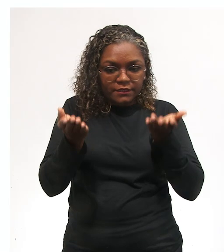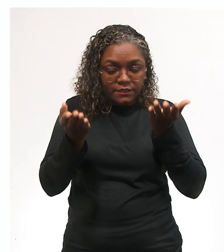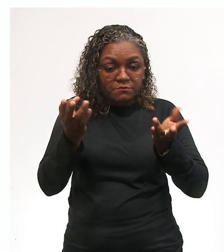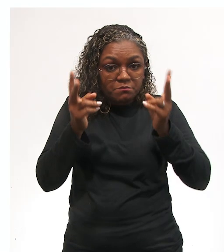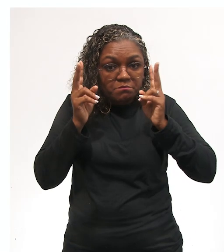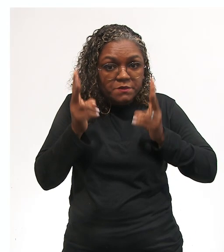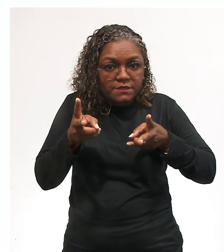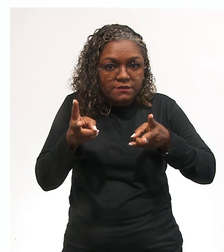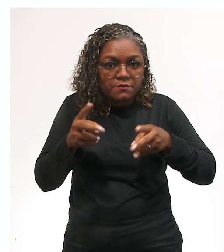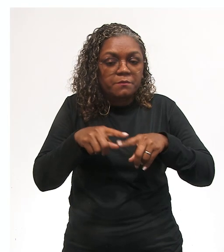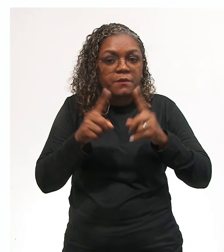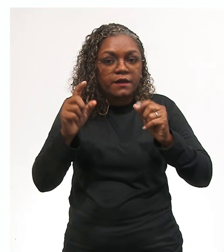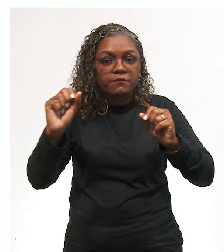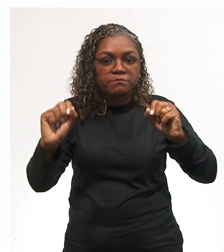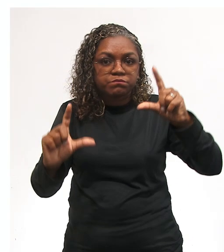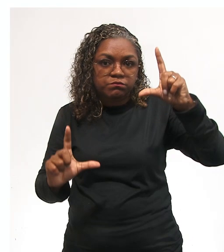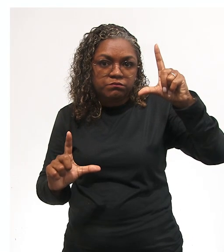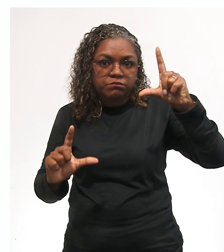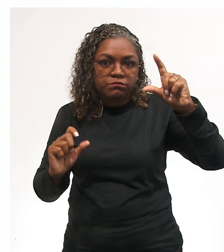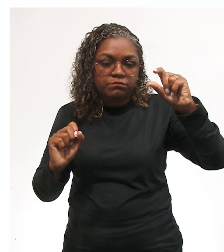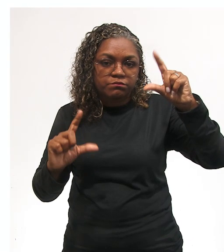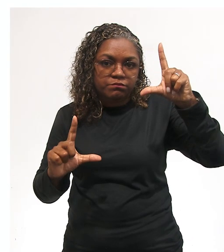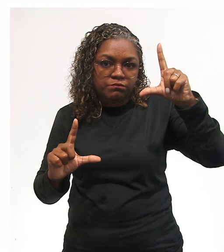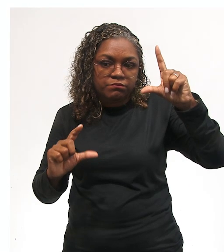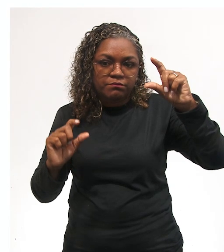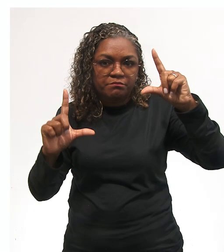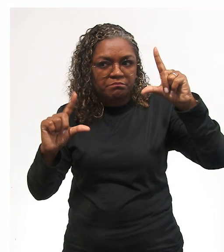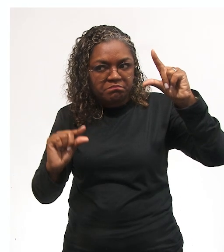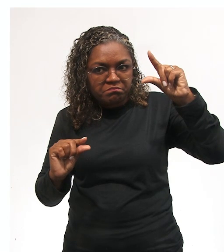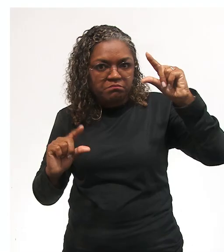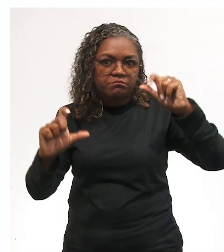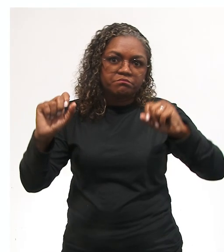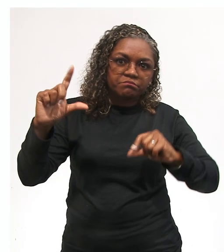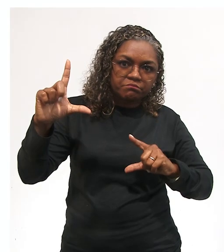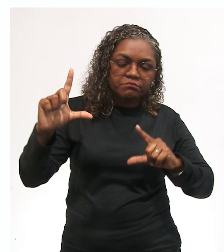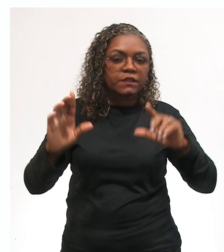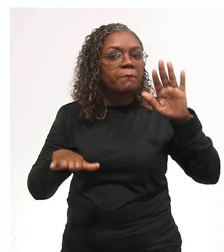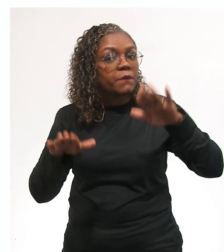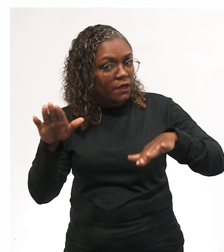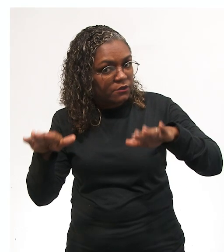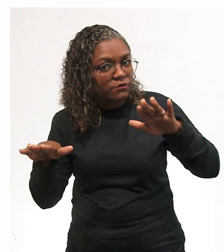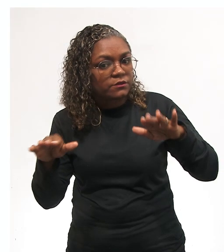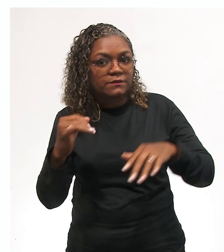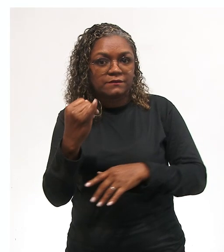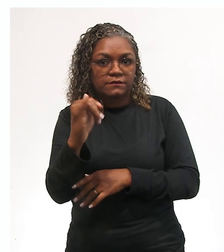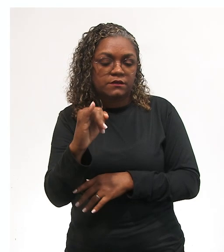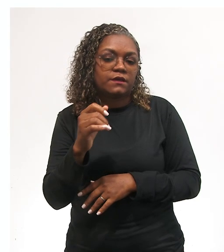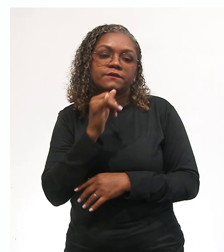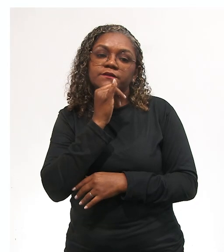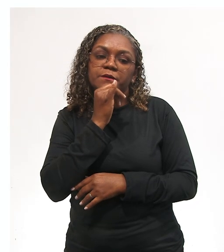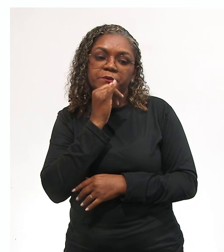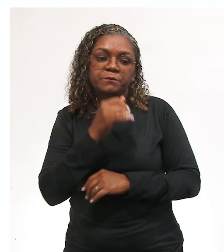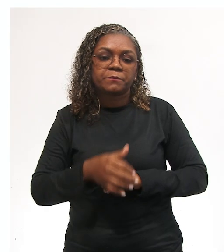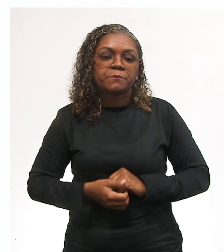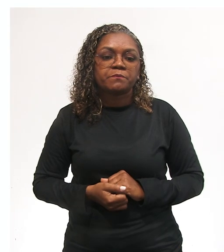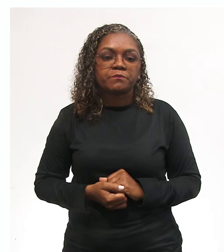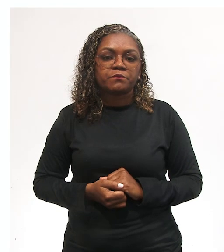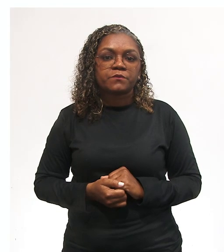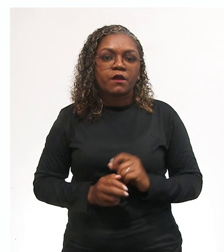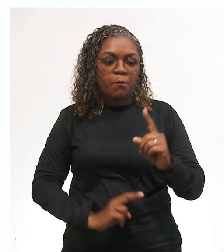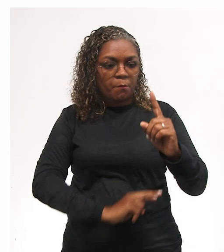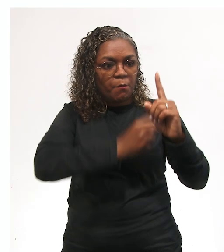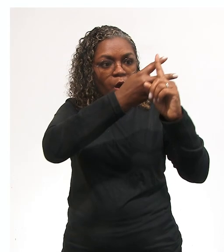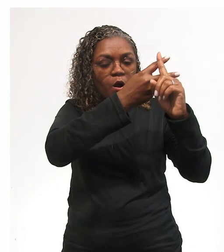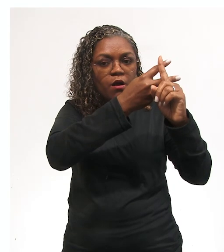o equilíbrio. Mas uma aumentando e a outra diminuindo na mesma proporcionalidade. Se uma aumenta, por exemplo, sendo